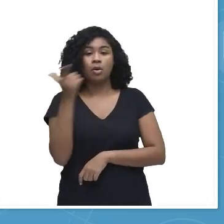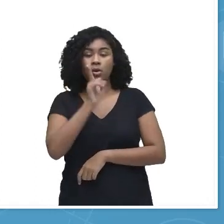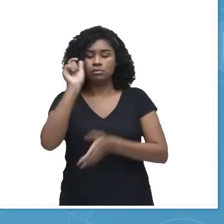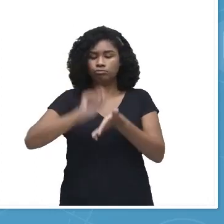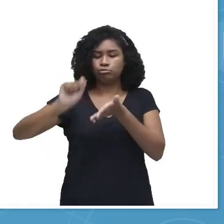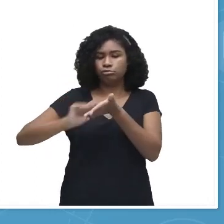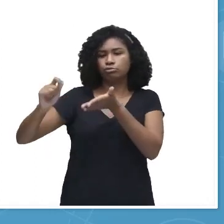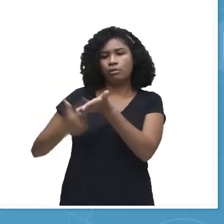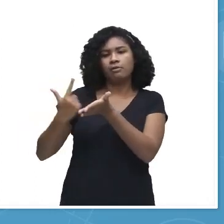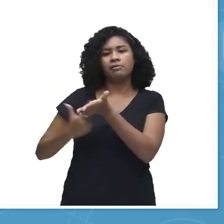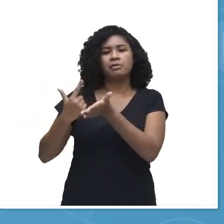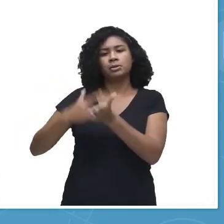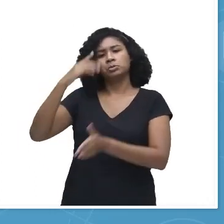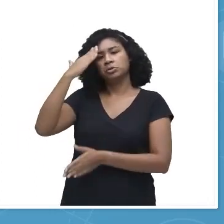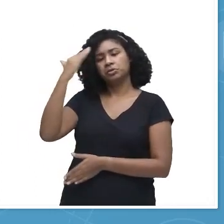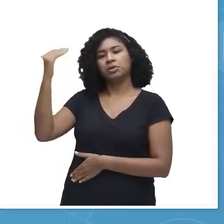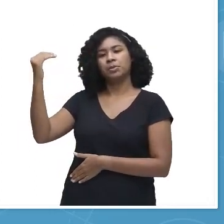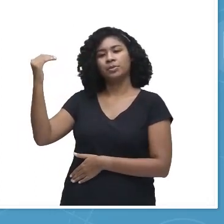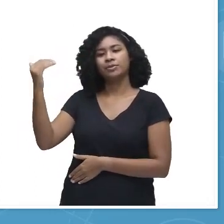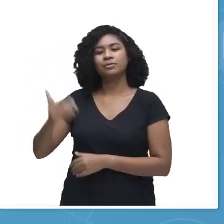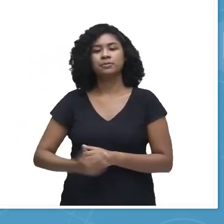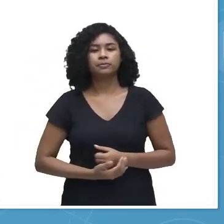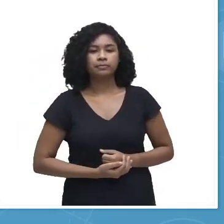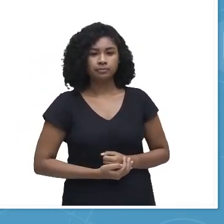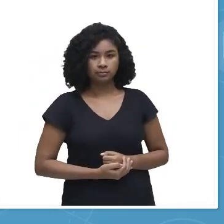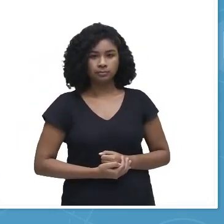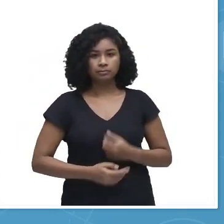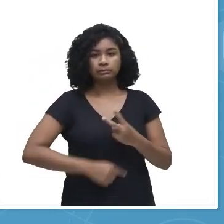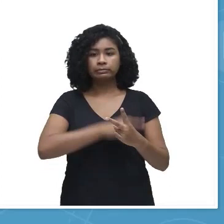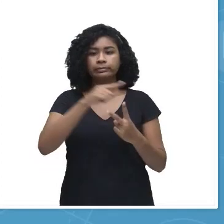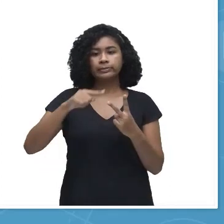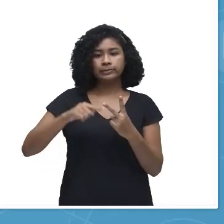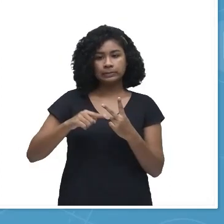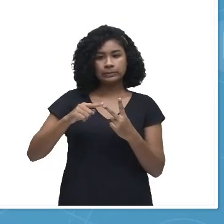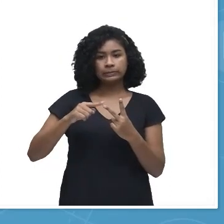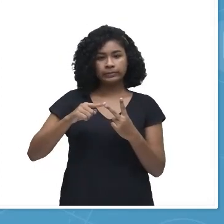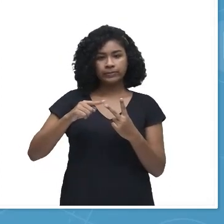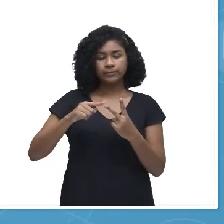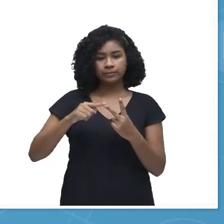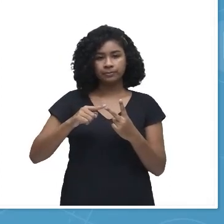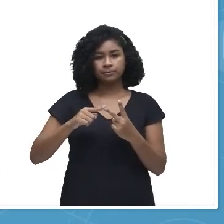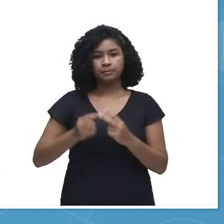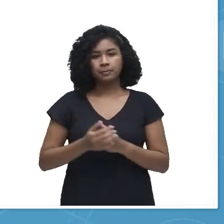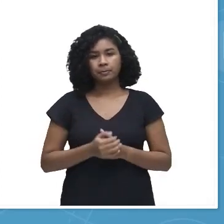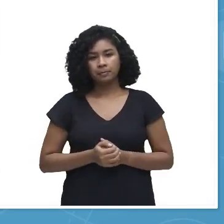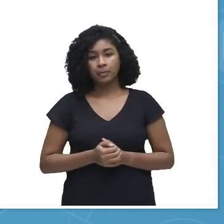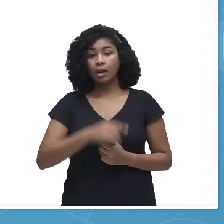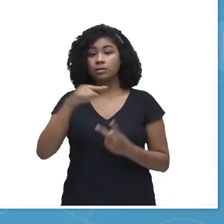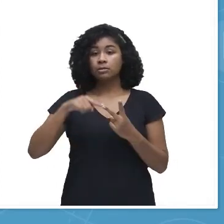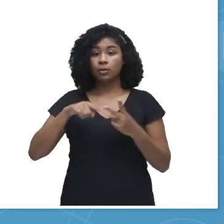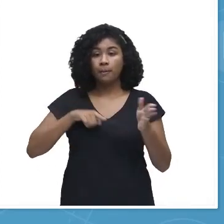literário. Ok, gente? A próxima questão, a segunda questão que a gente vai trabalhar, a gente vai entender um